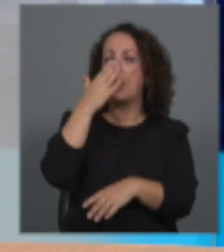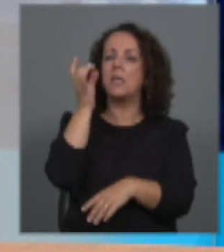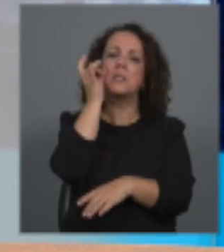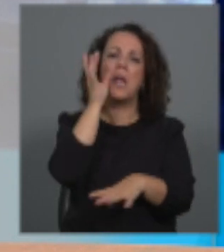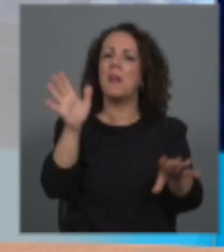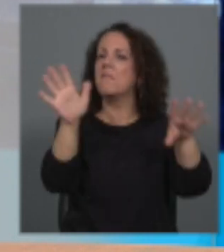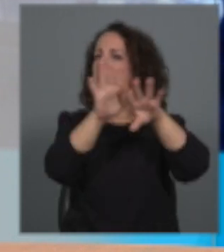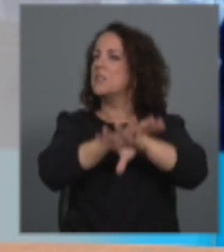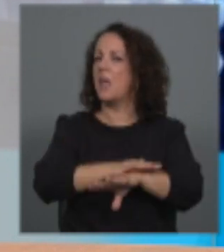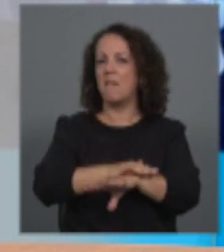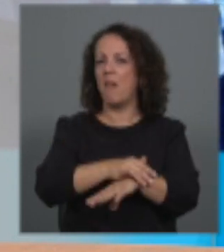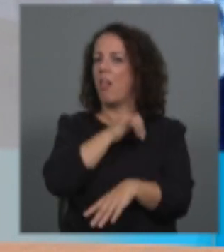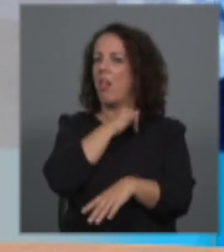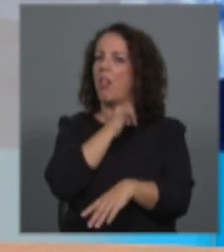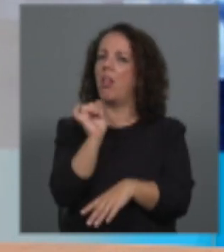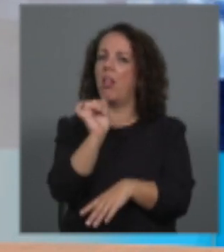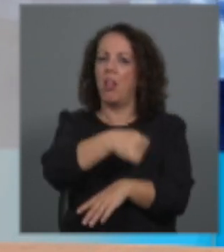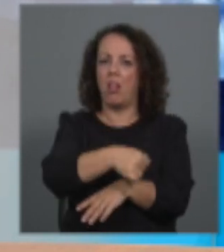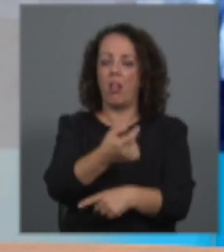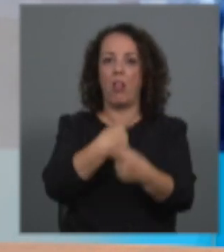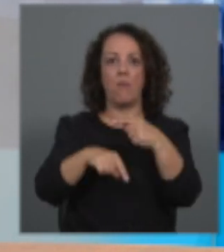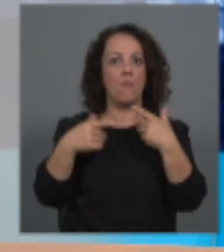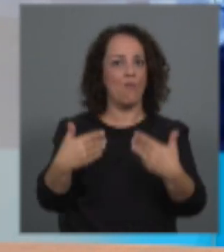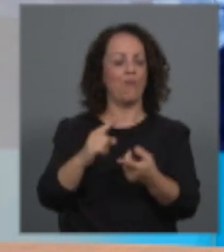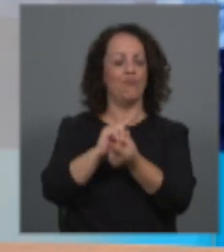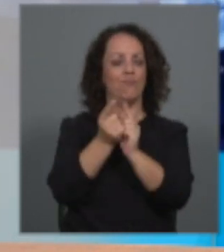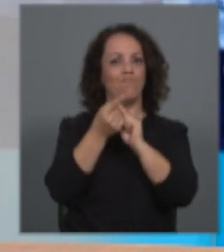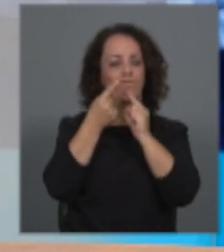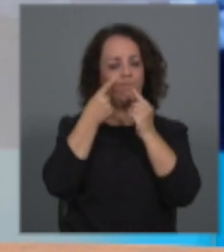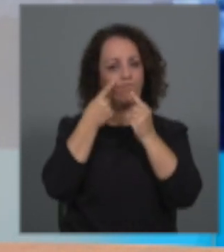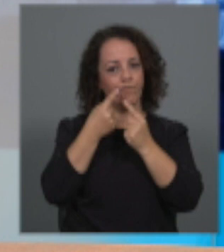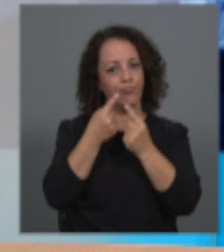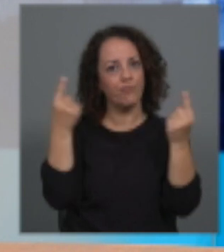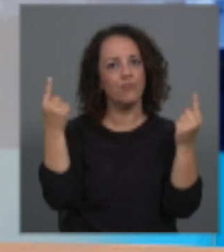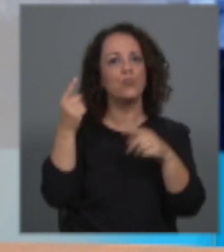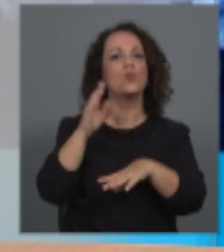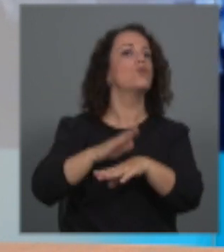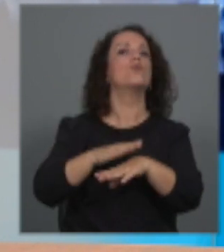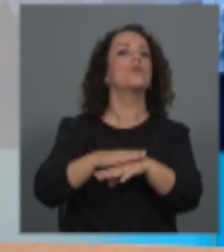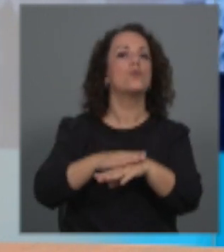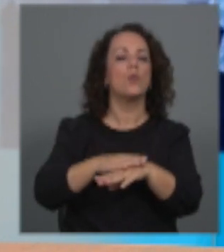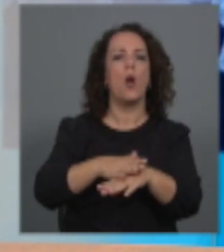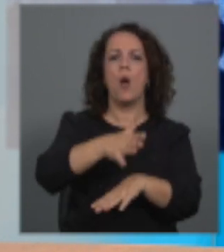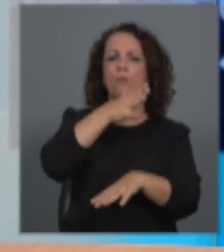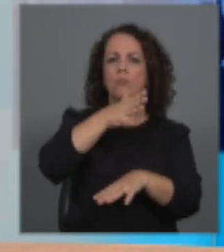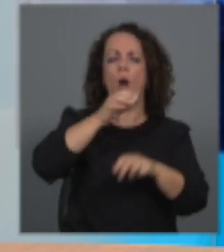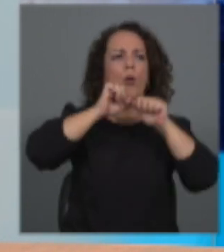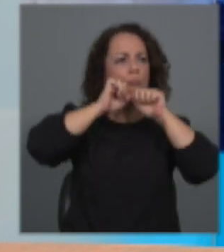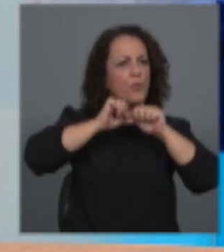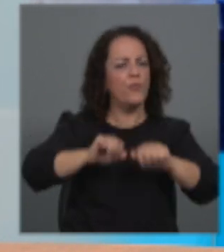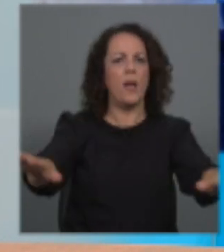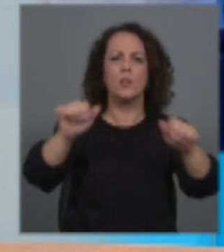eram descartáveis e que agora aparecem por ação de profetas,